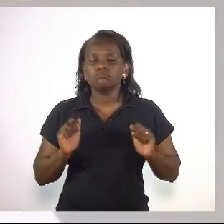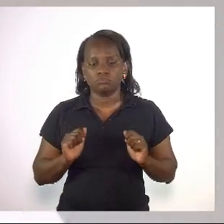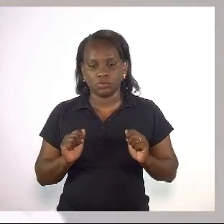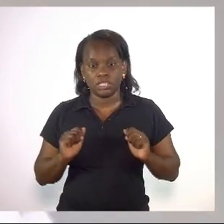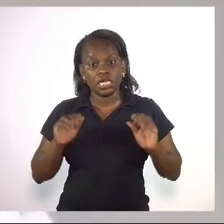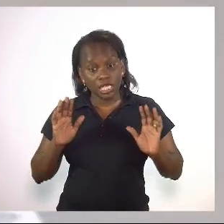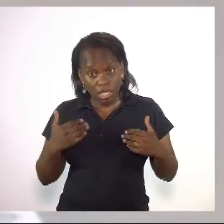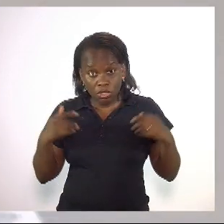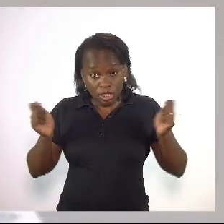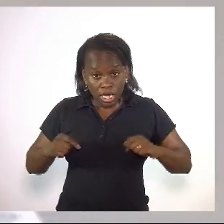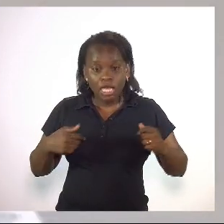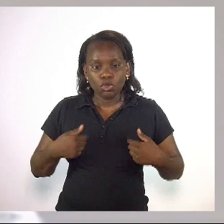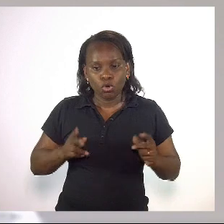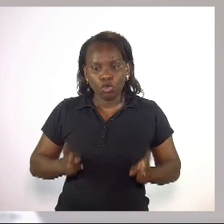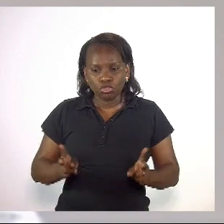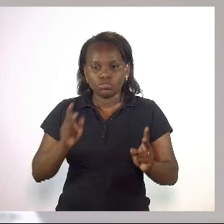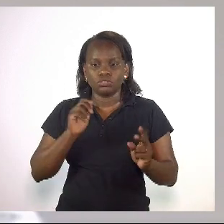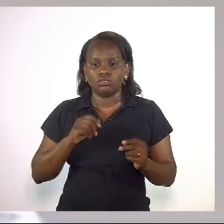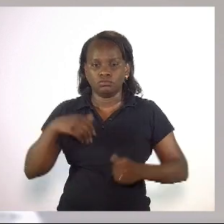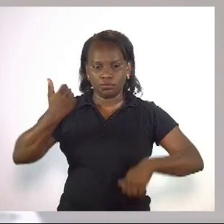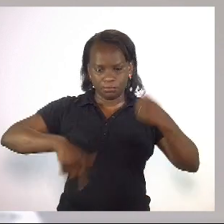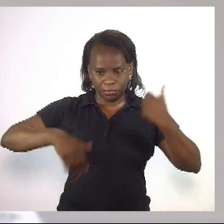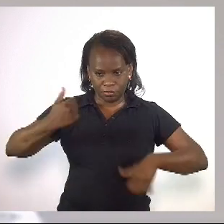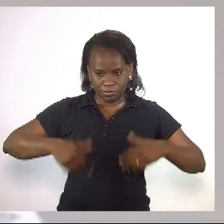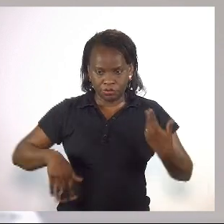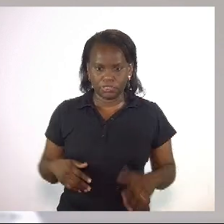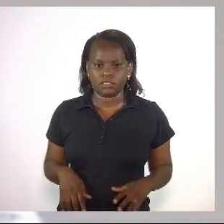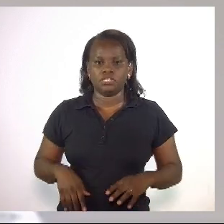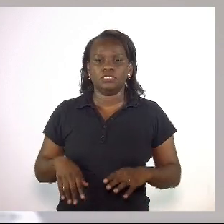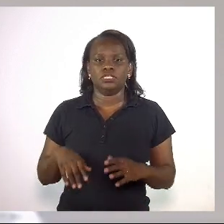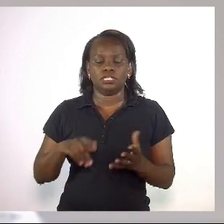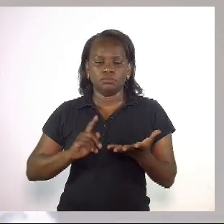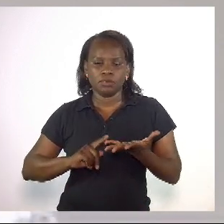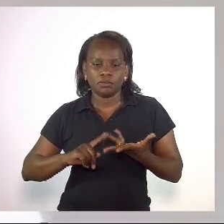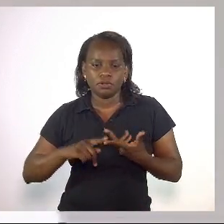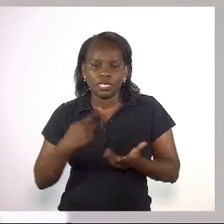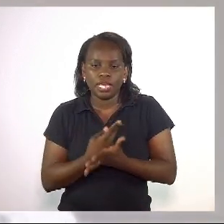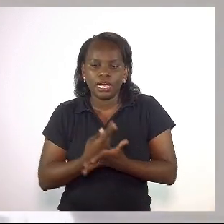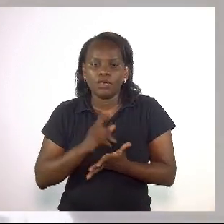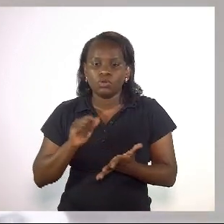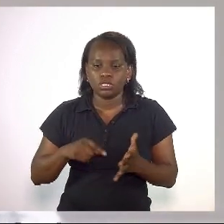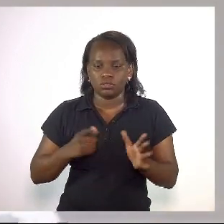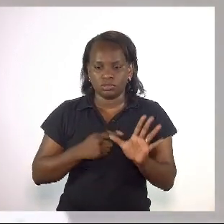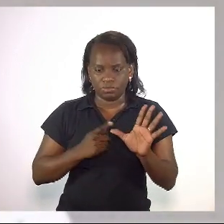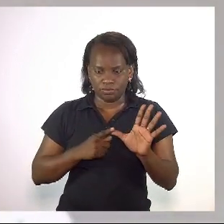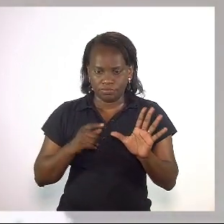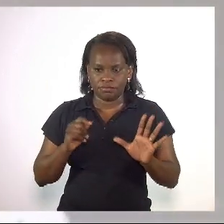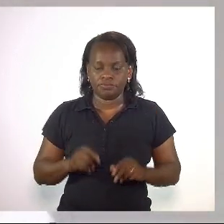puder, vou continuar aqui, então, a minha explanação da irregularidade número 5.